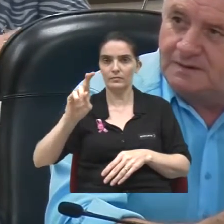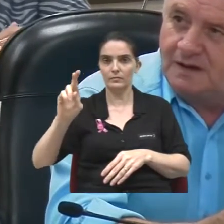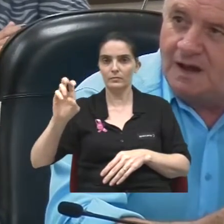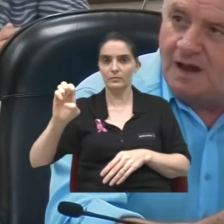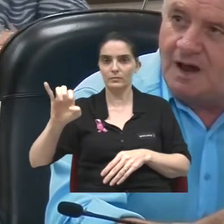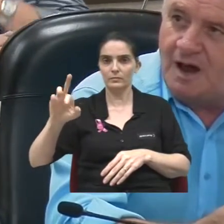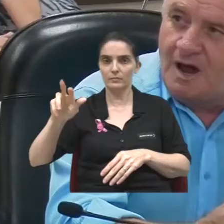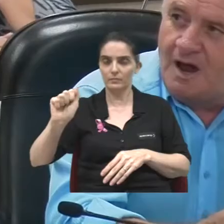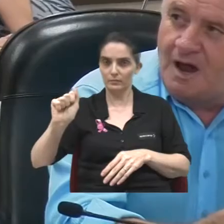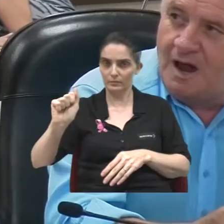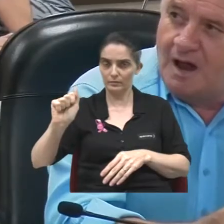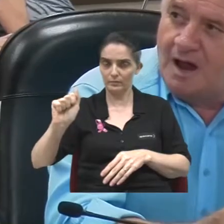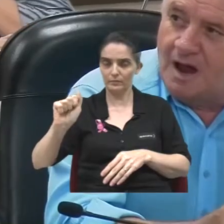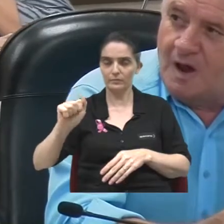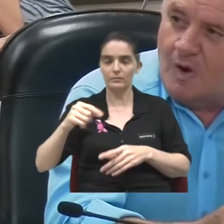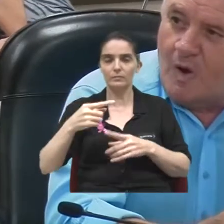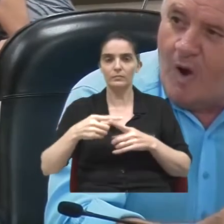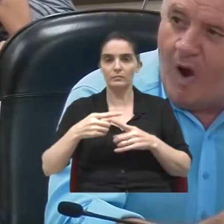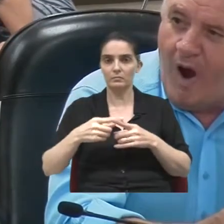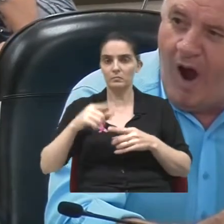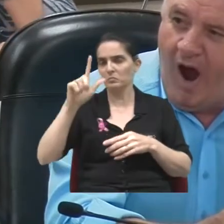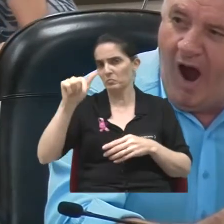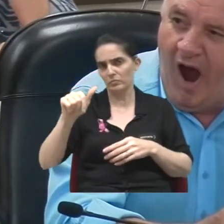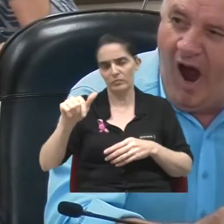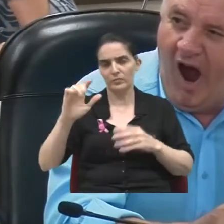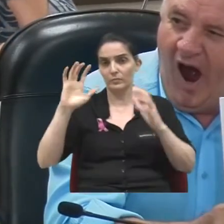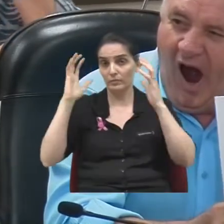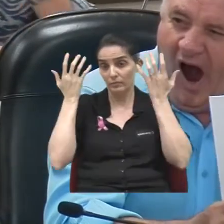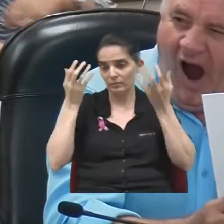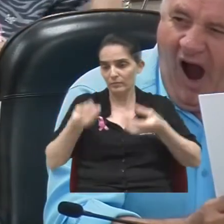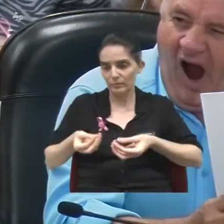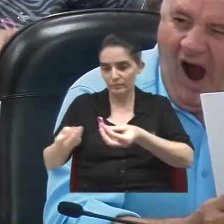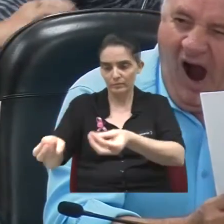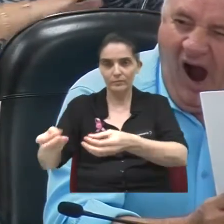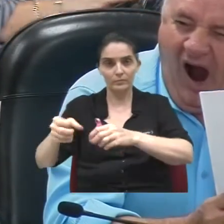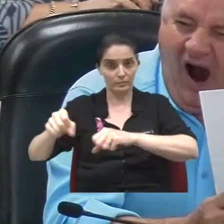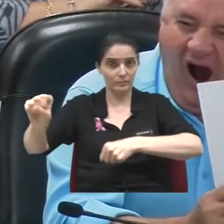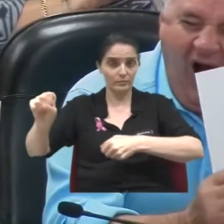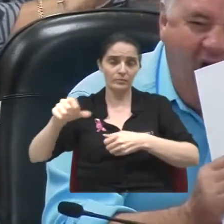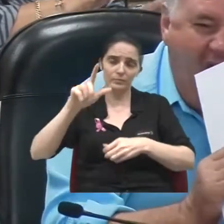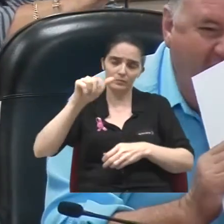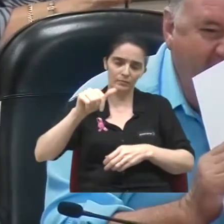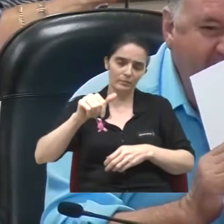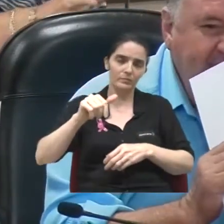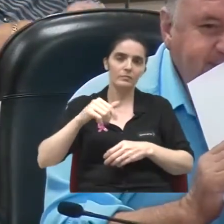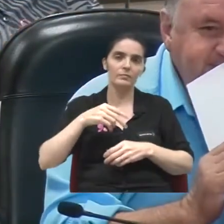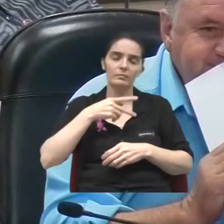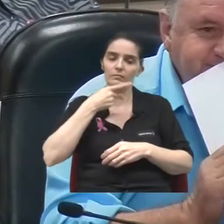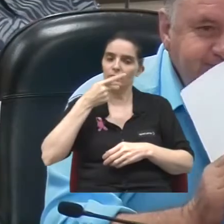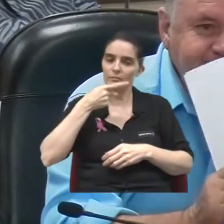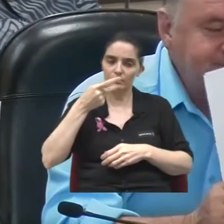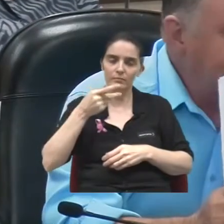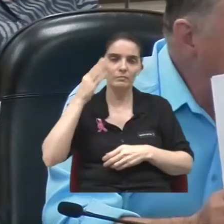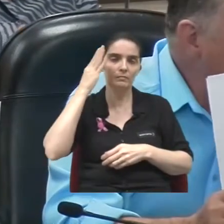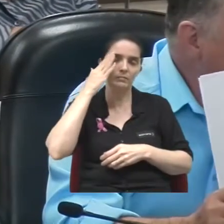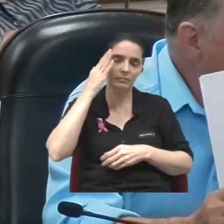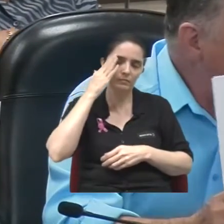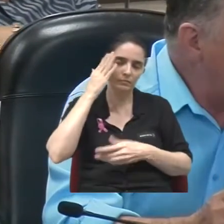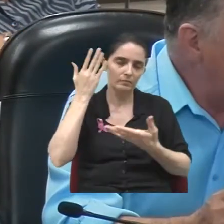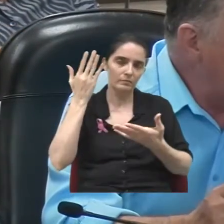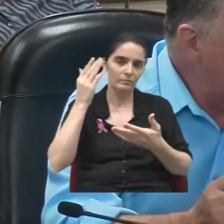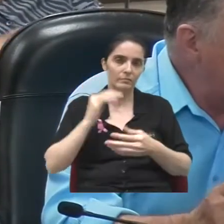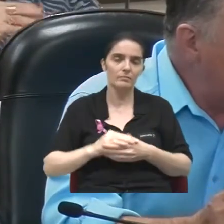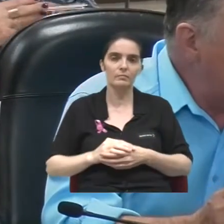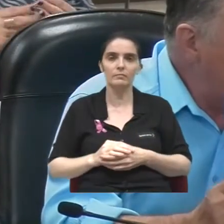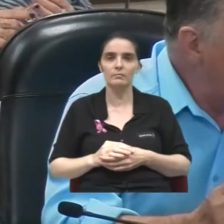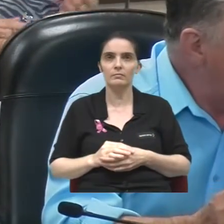por ocasião da entrega do título, e aí vossas excelências saberão e tudo se